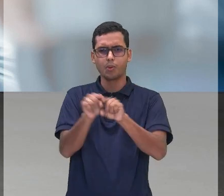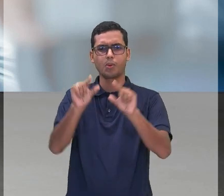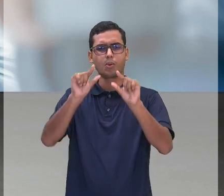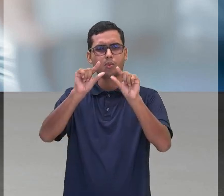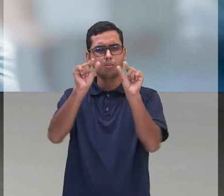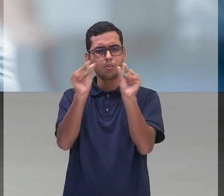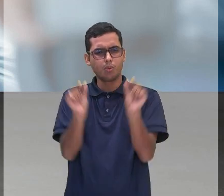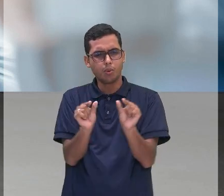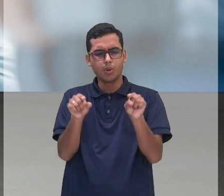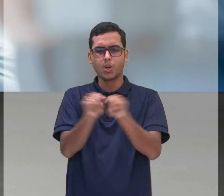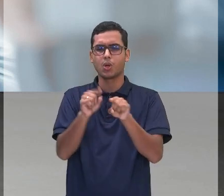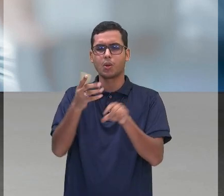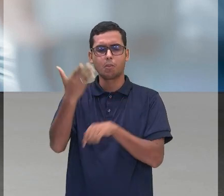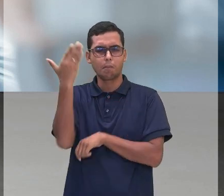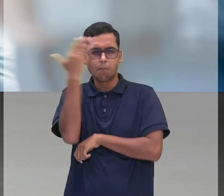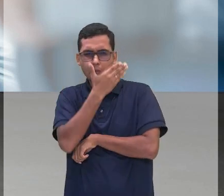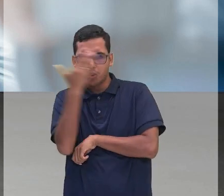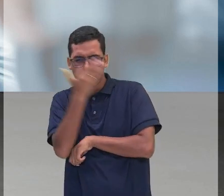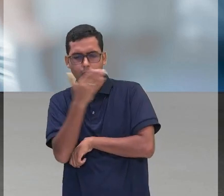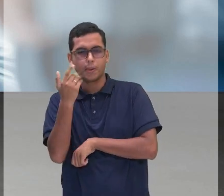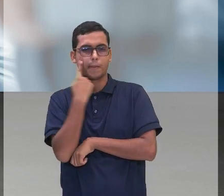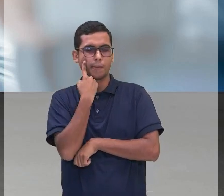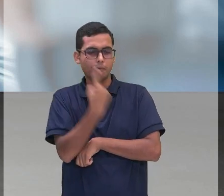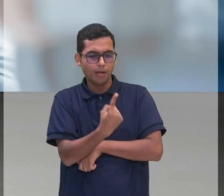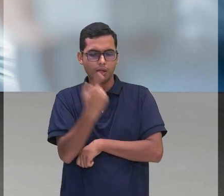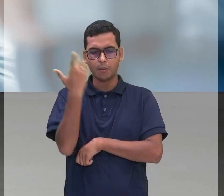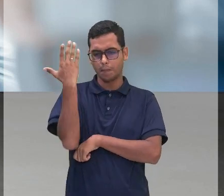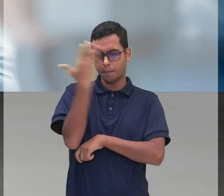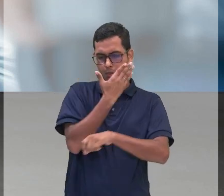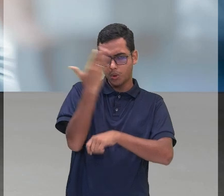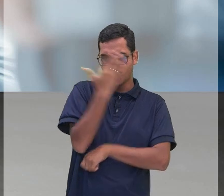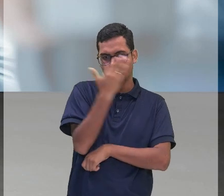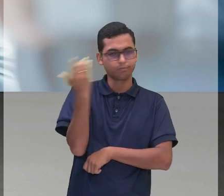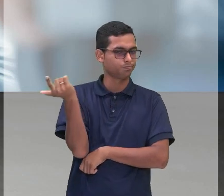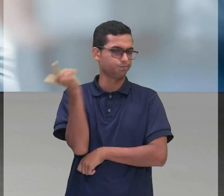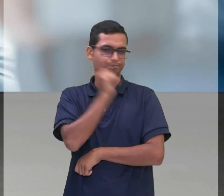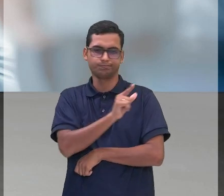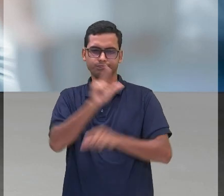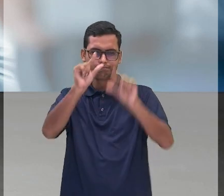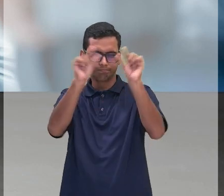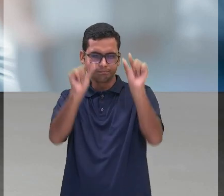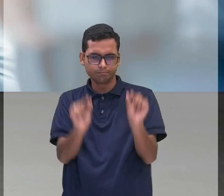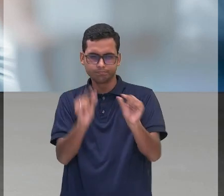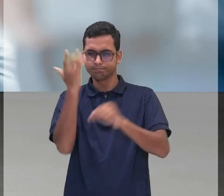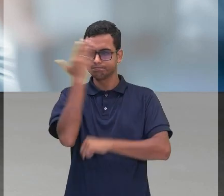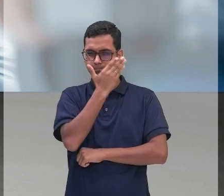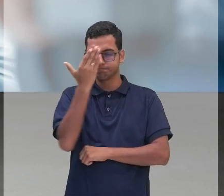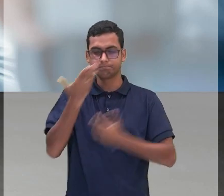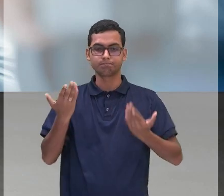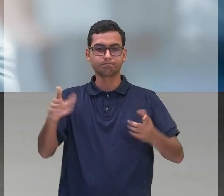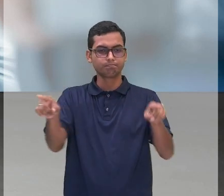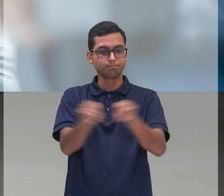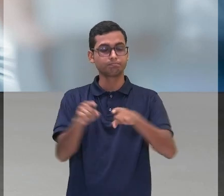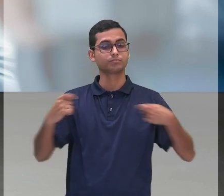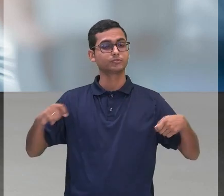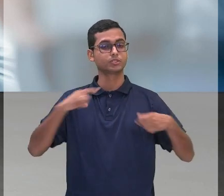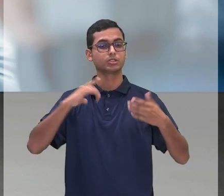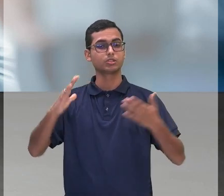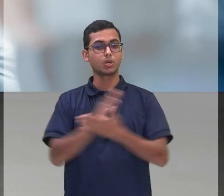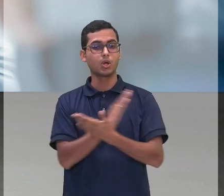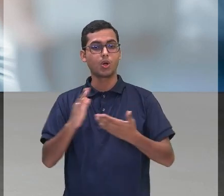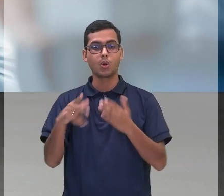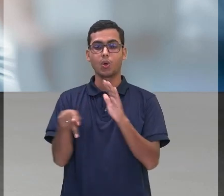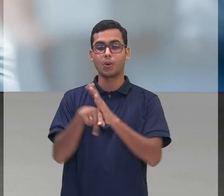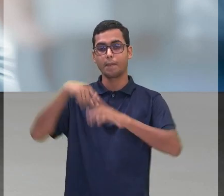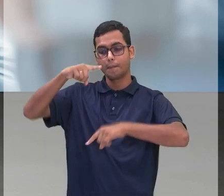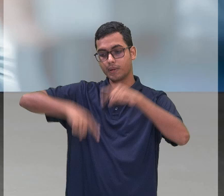não consegue observar a olho nu. E para isso é necessária a utilização de alguns instrumentos. E